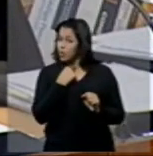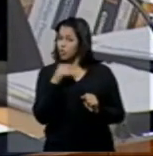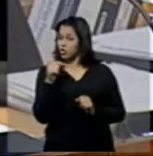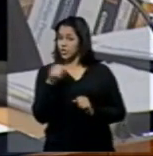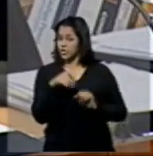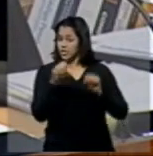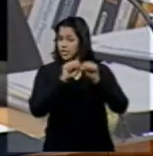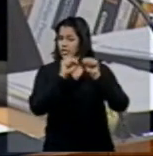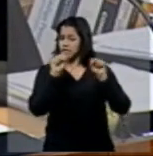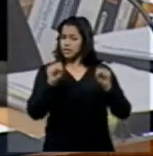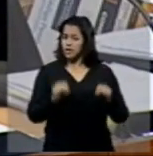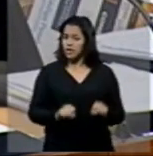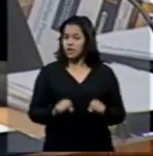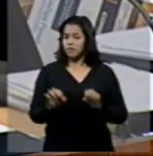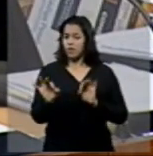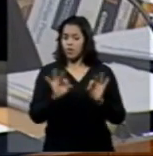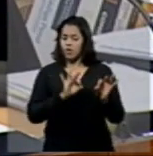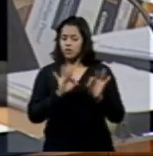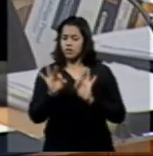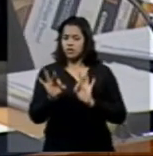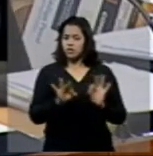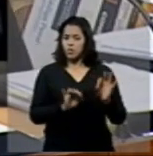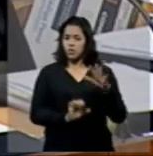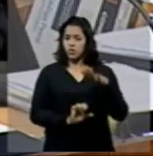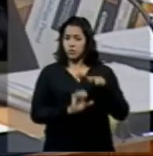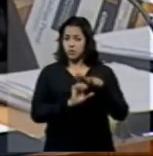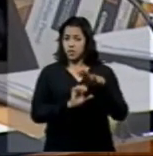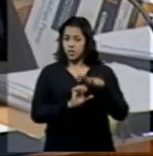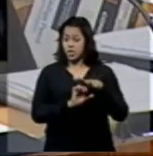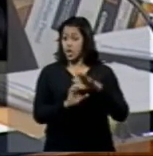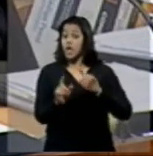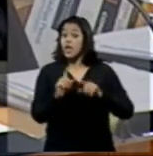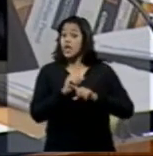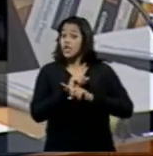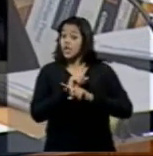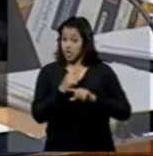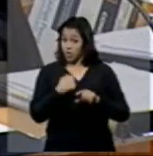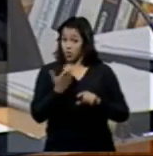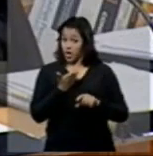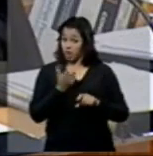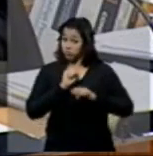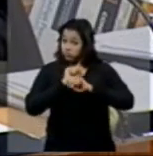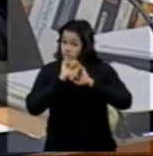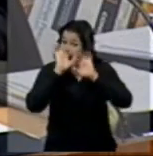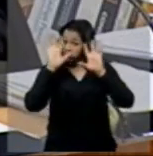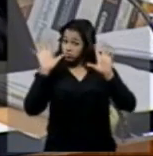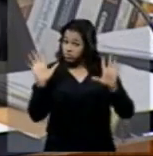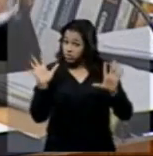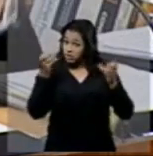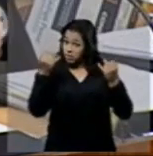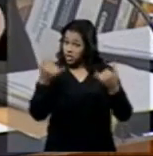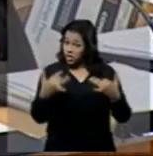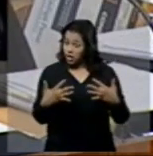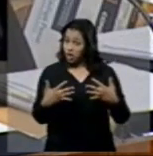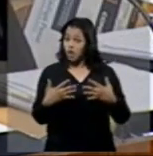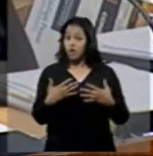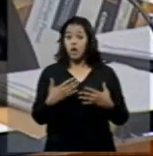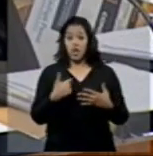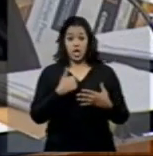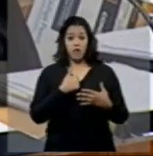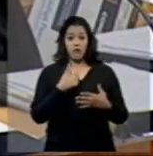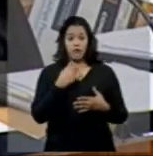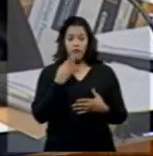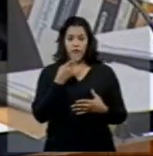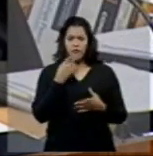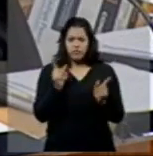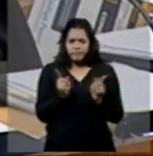organização de empresas na economia e não, e isso vou deixar claro no voto, a qual vou